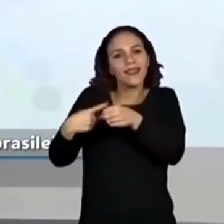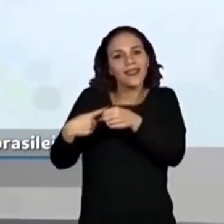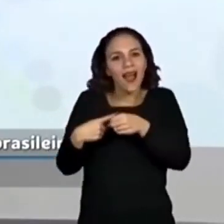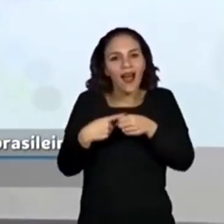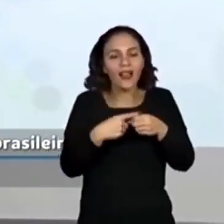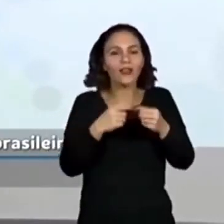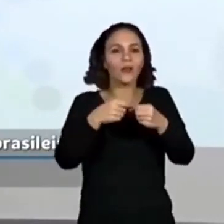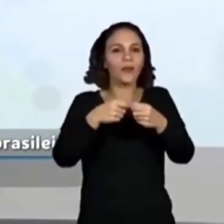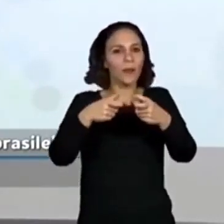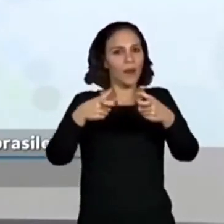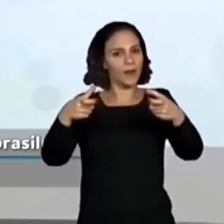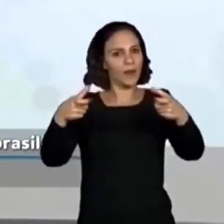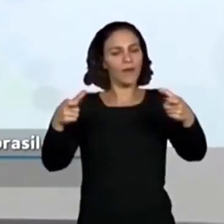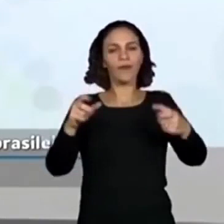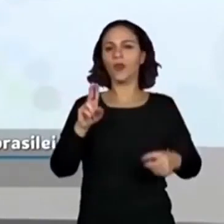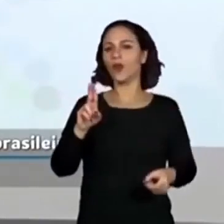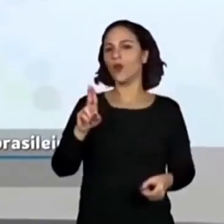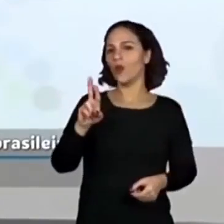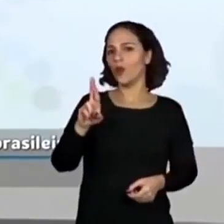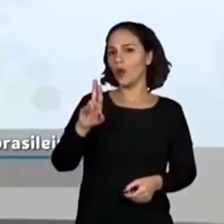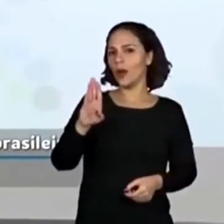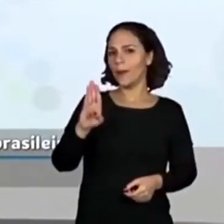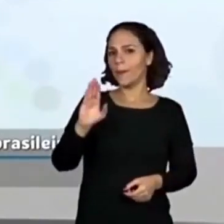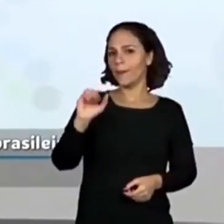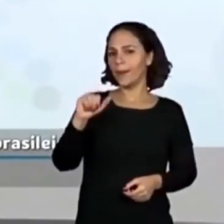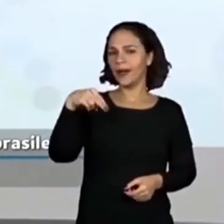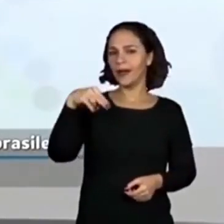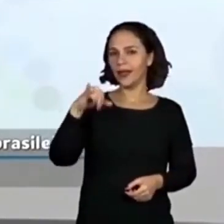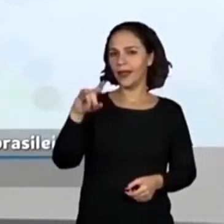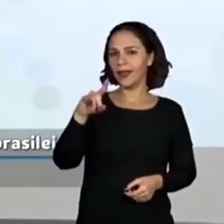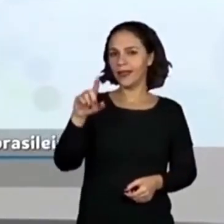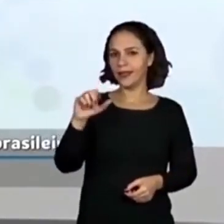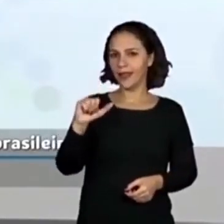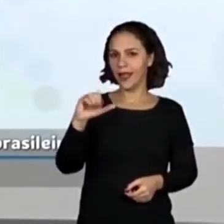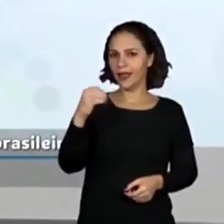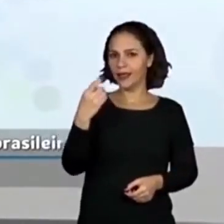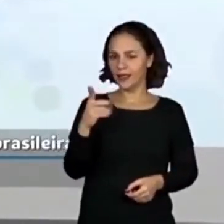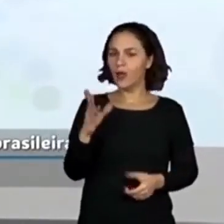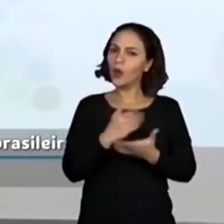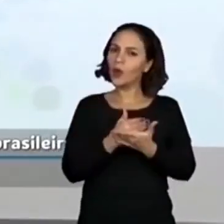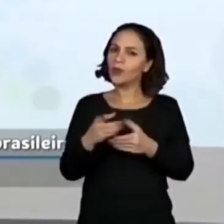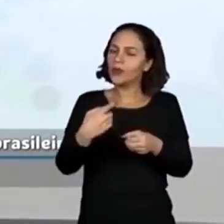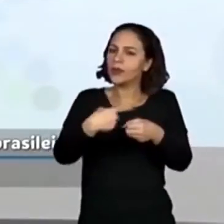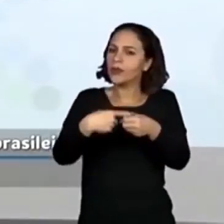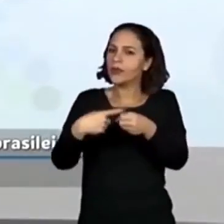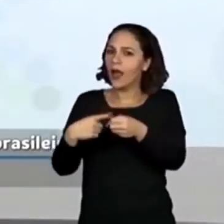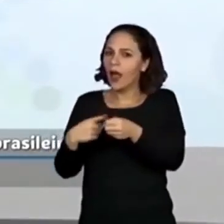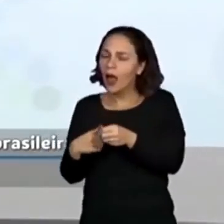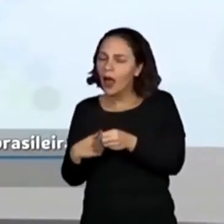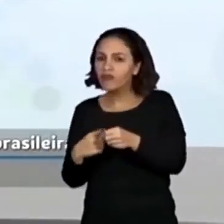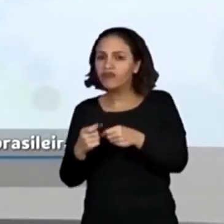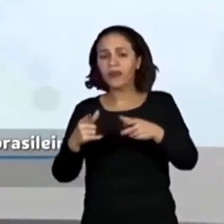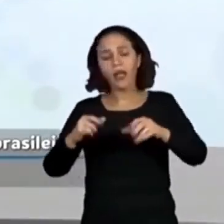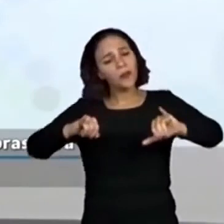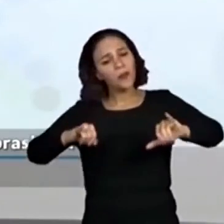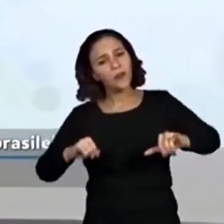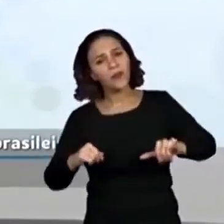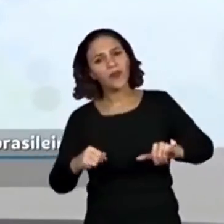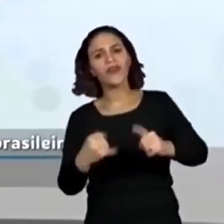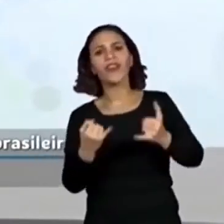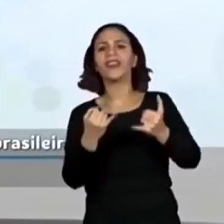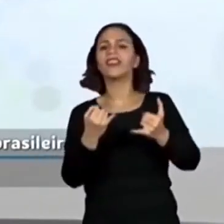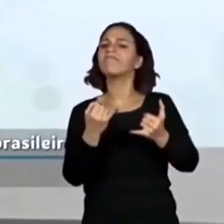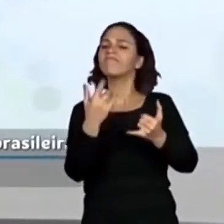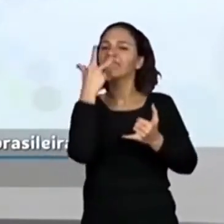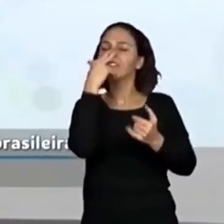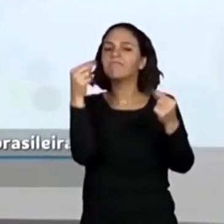Paulo já era uma cidade maior do que as demais, então aproveitou-se essa condição, foi tudo